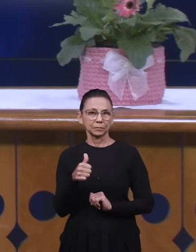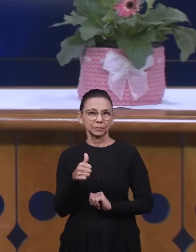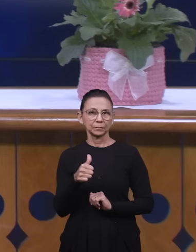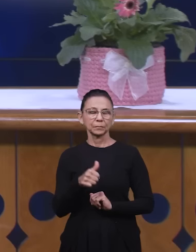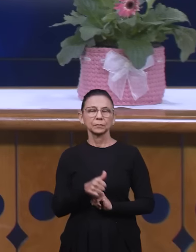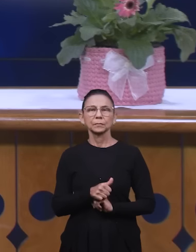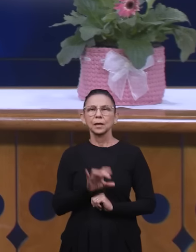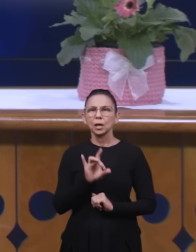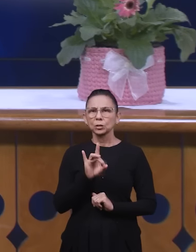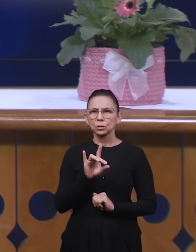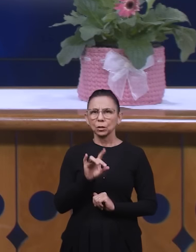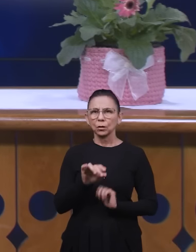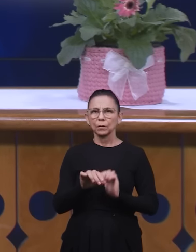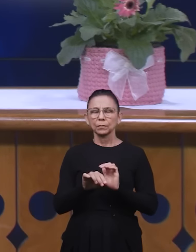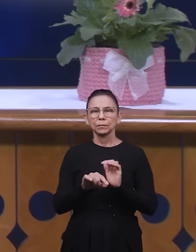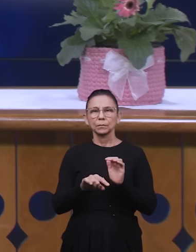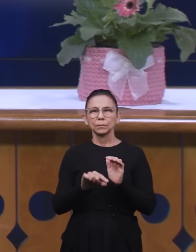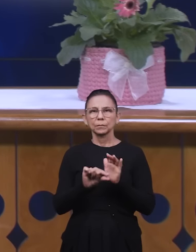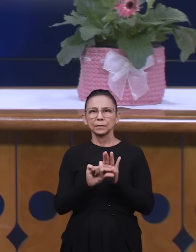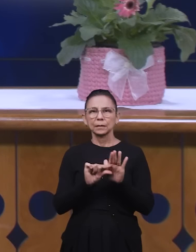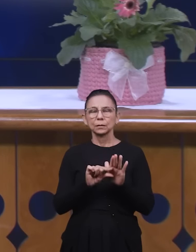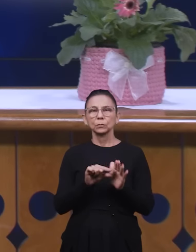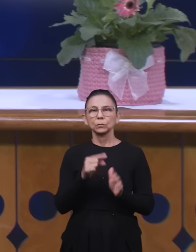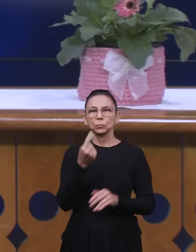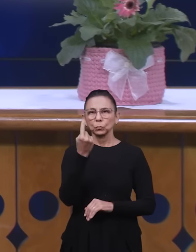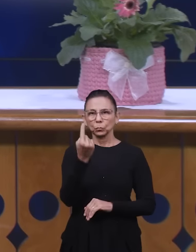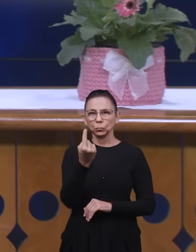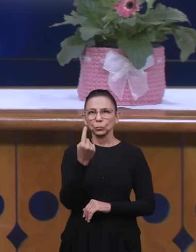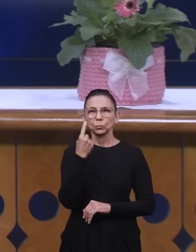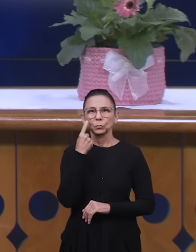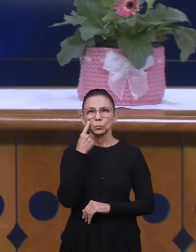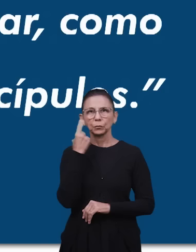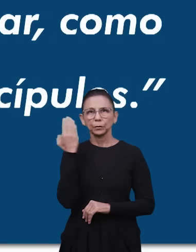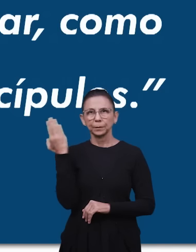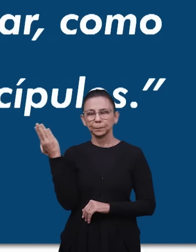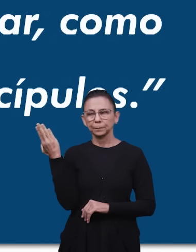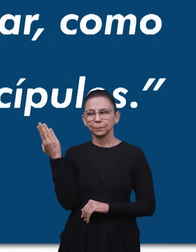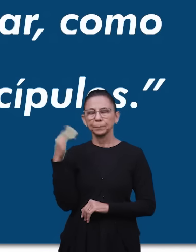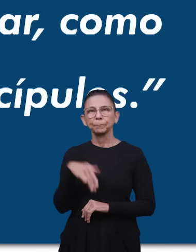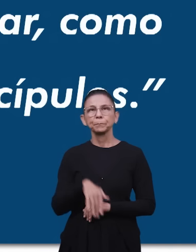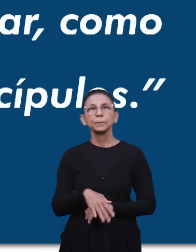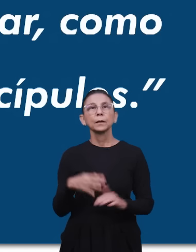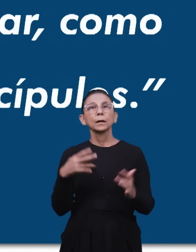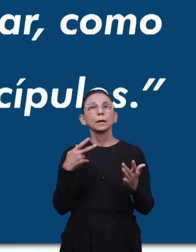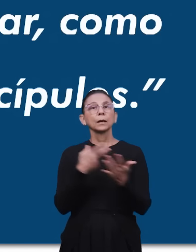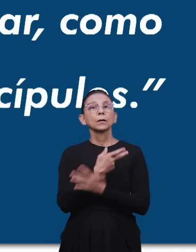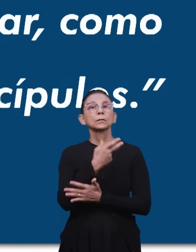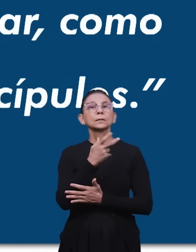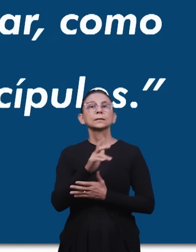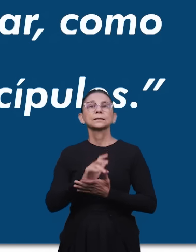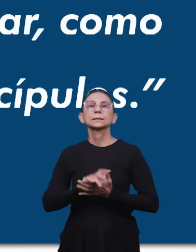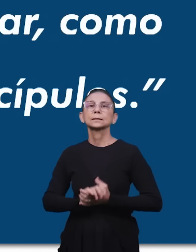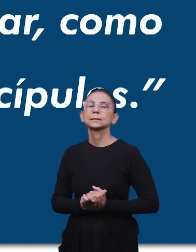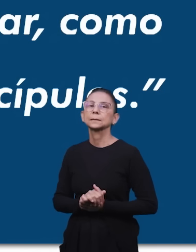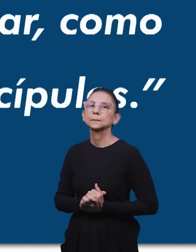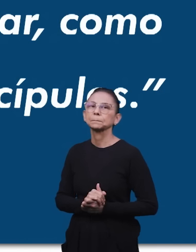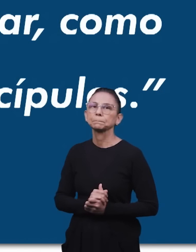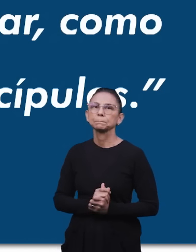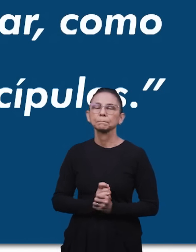11, apenas o primeiro versículo. Diz assim a palavra do Senhor: E